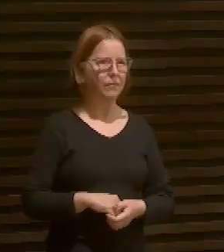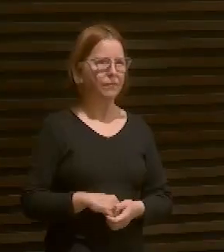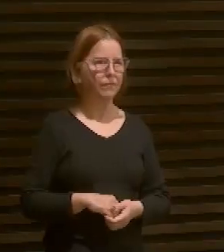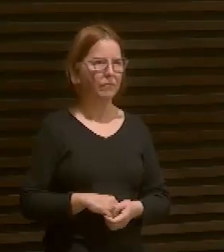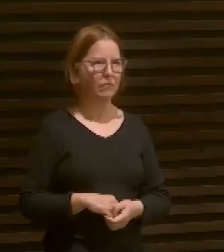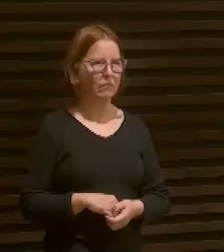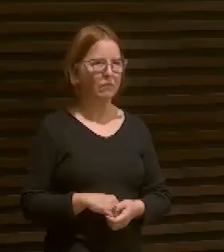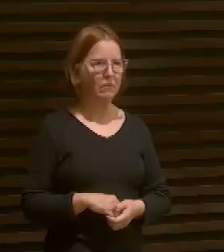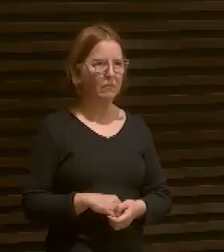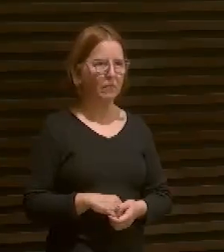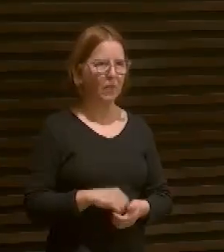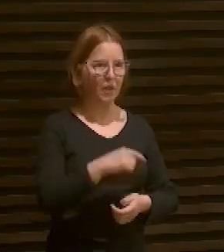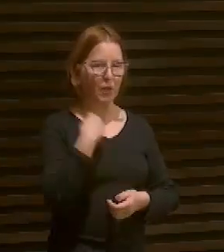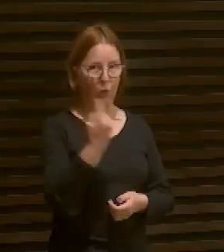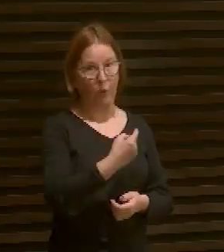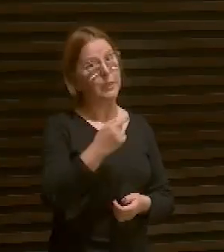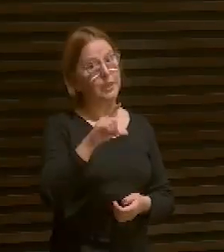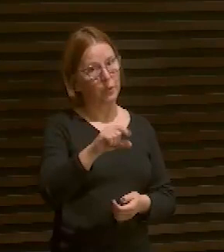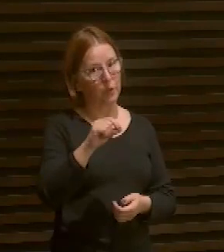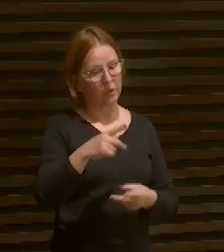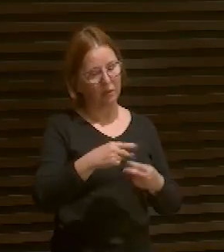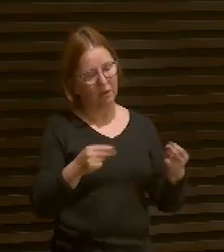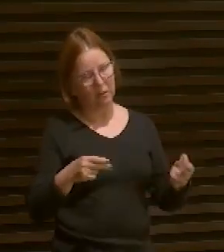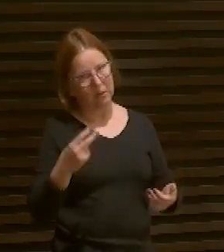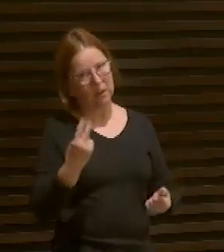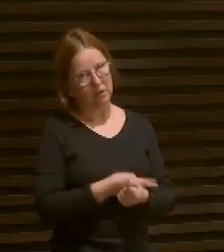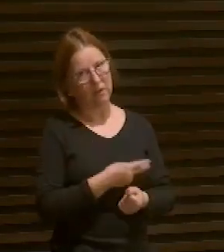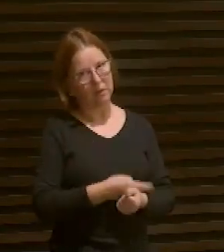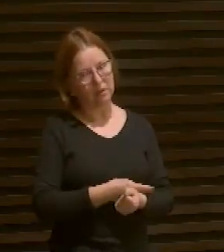Nós estamos fazendo escolhas erradas.